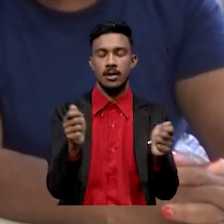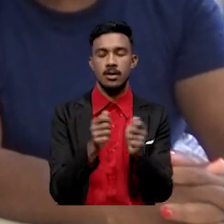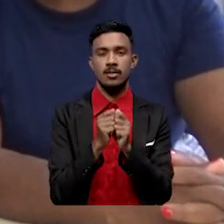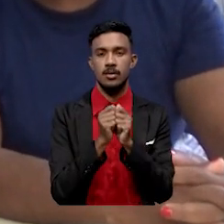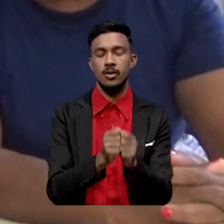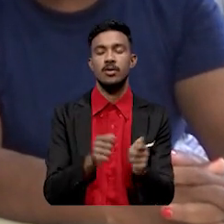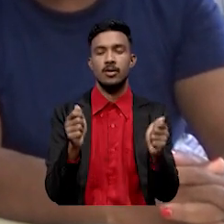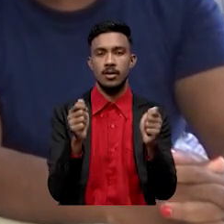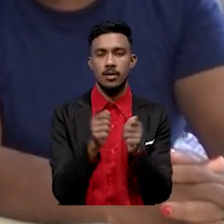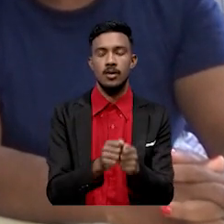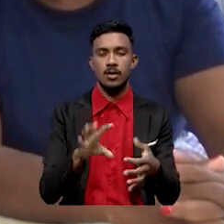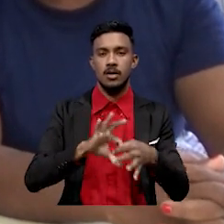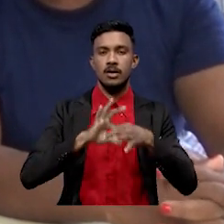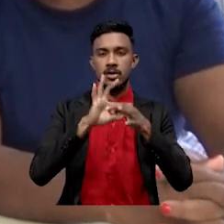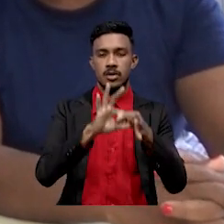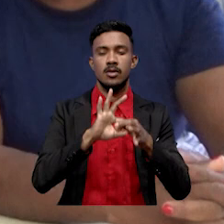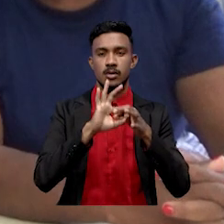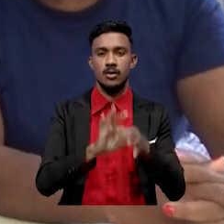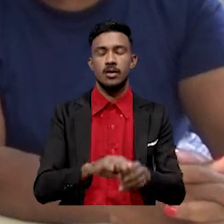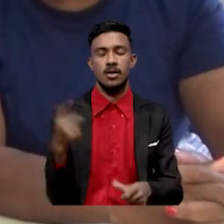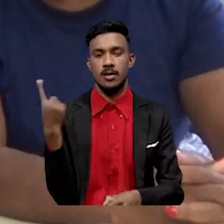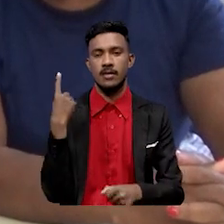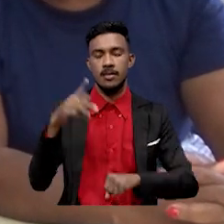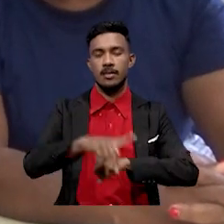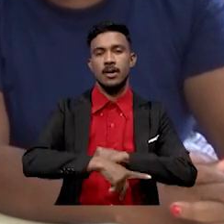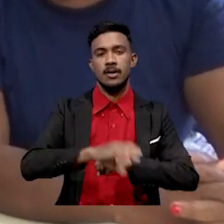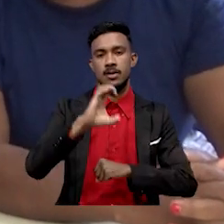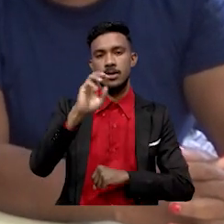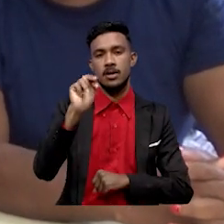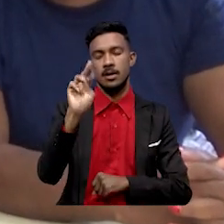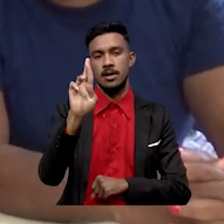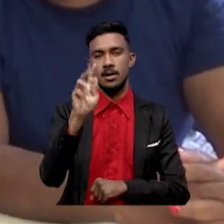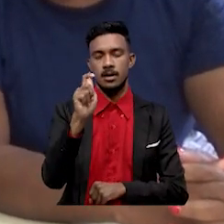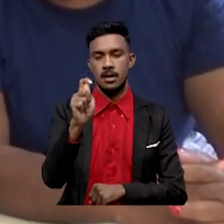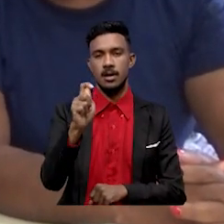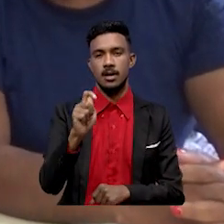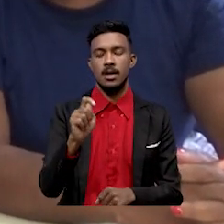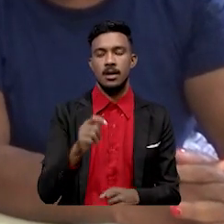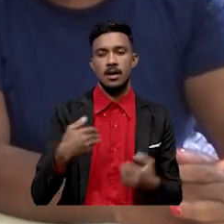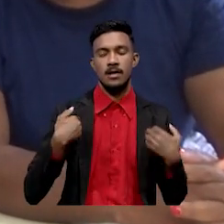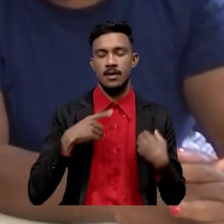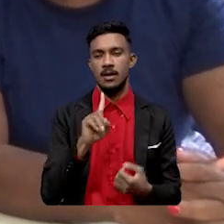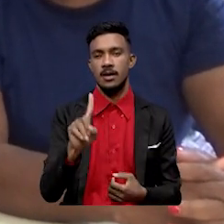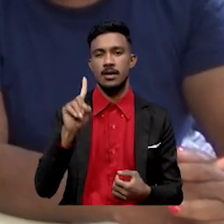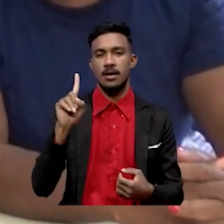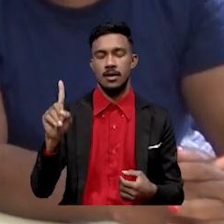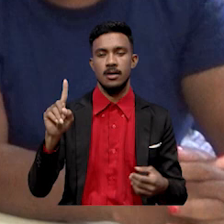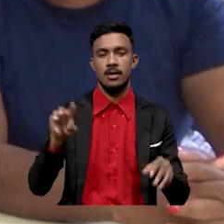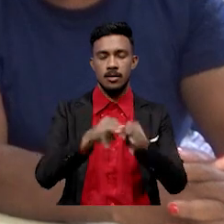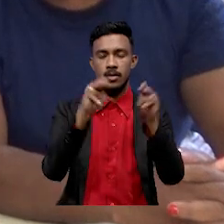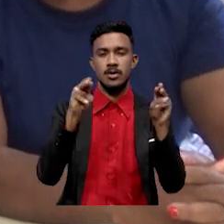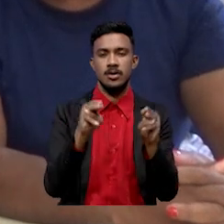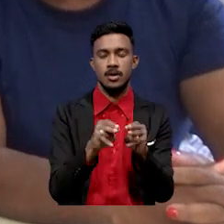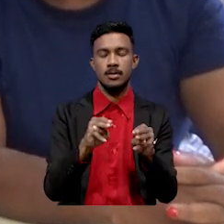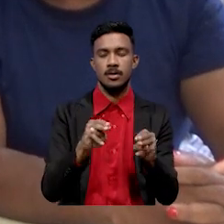a estrutura executiva partido CNRT, nia, iha, ireira, nia, município, a tubele junta